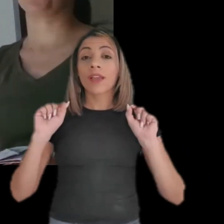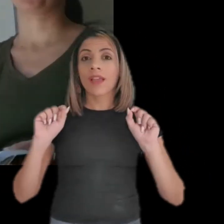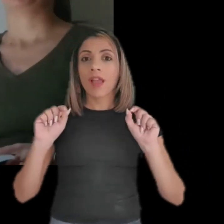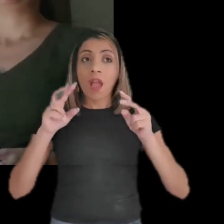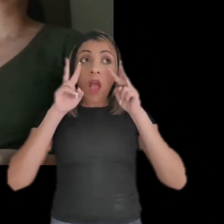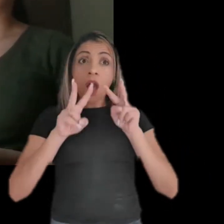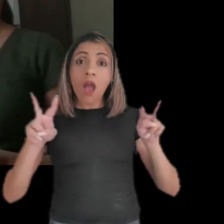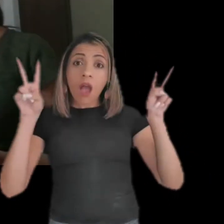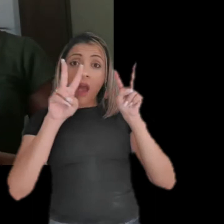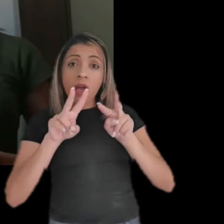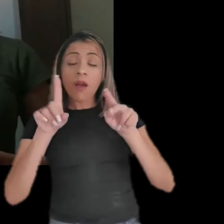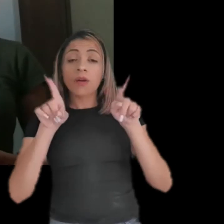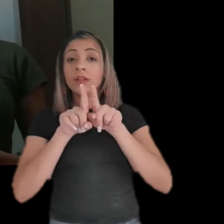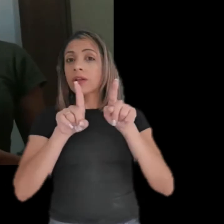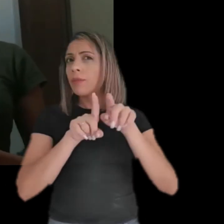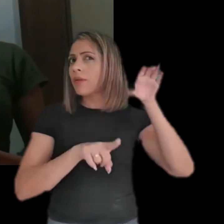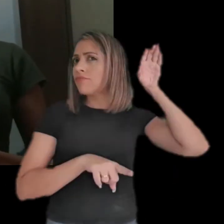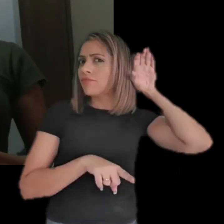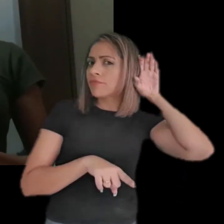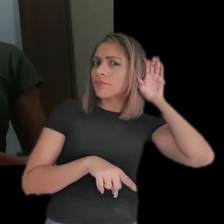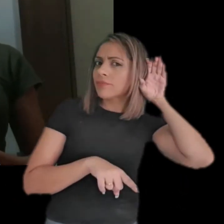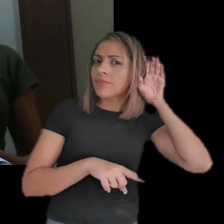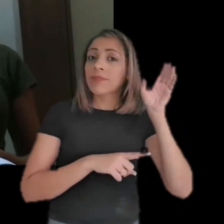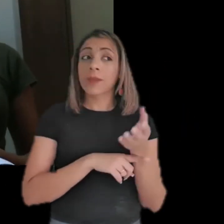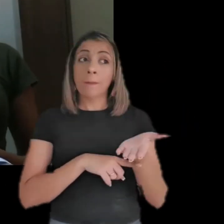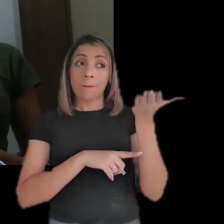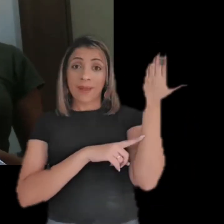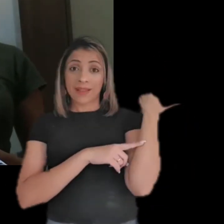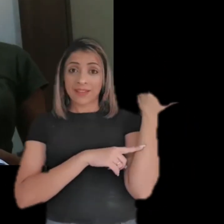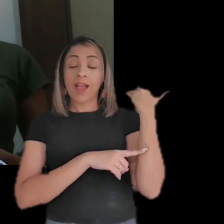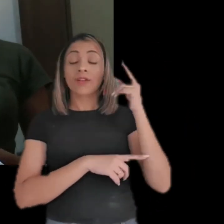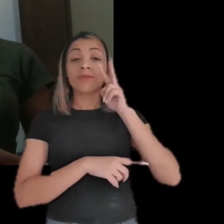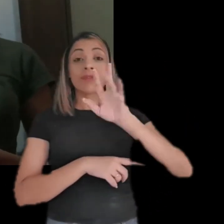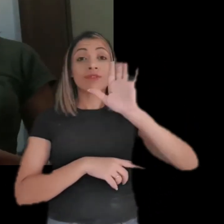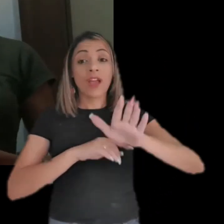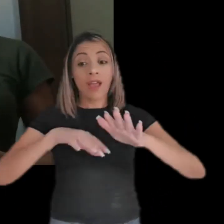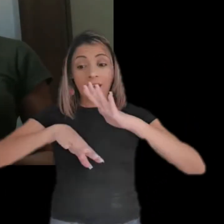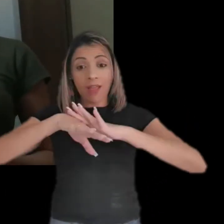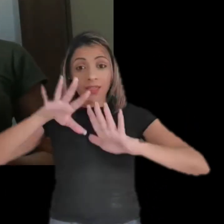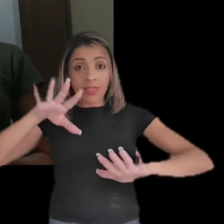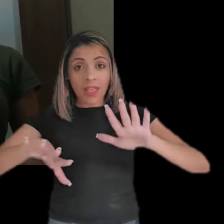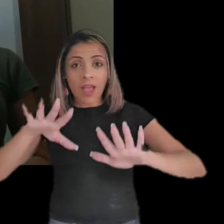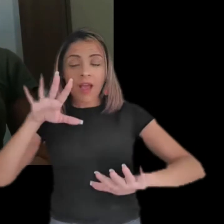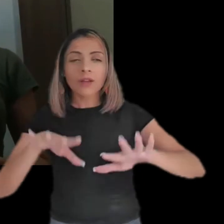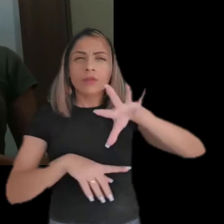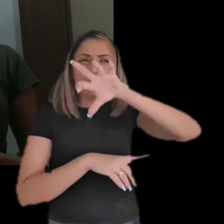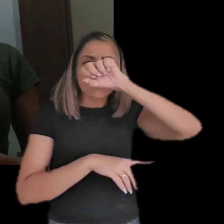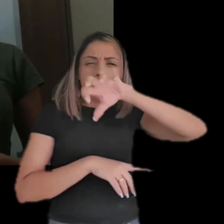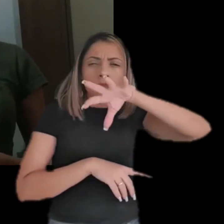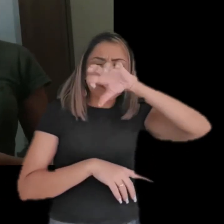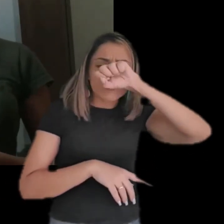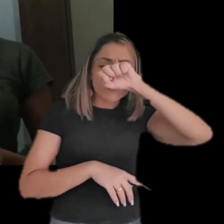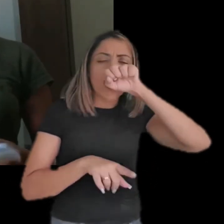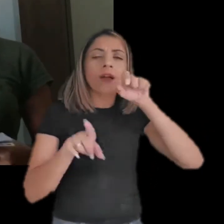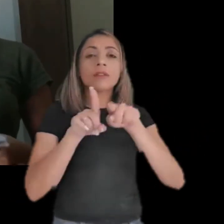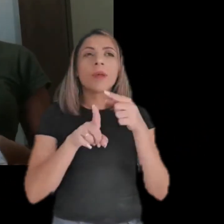audição. Então, lembrando que na semana passada nós vimos sobre o tato, a gustação e o olfato. E agora, com a visão e a audição,